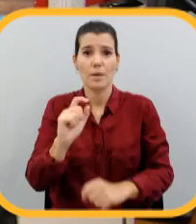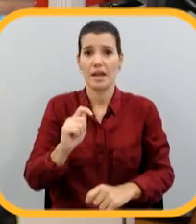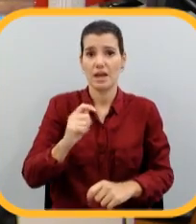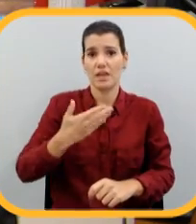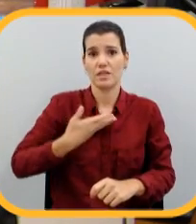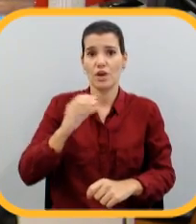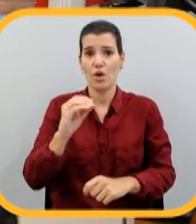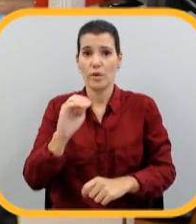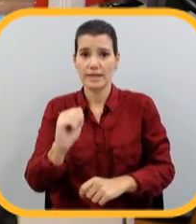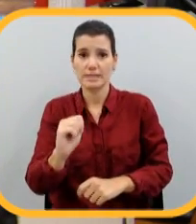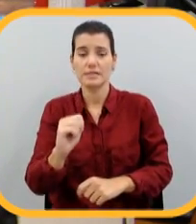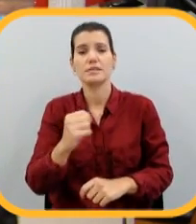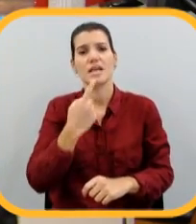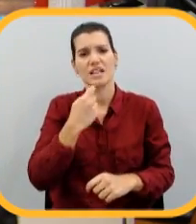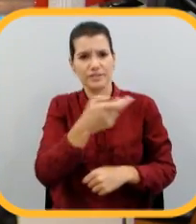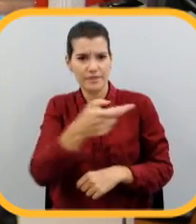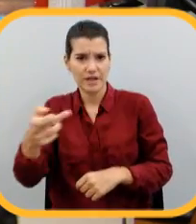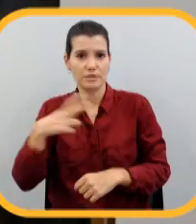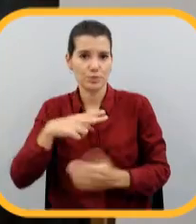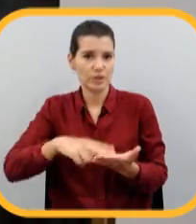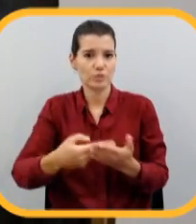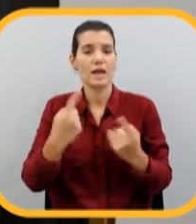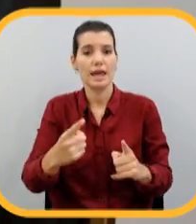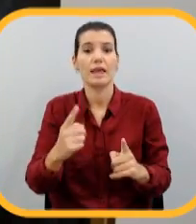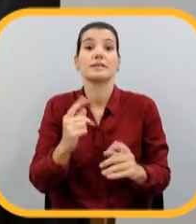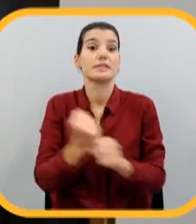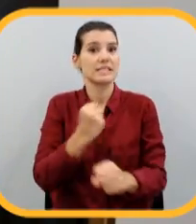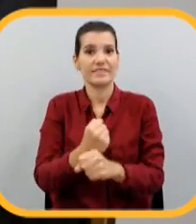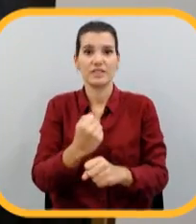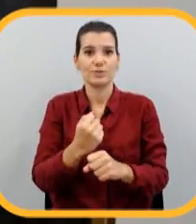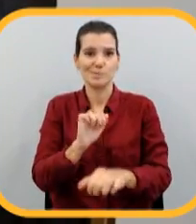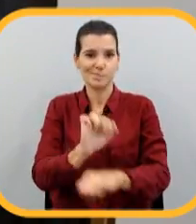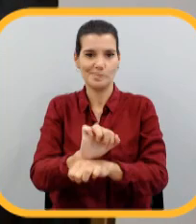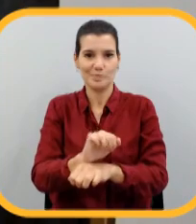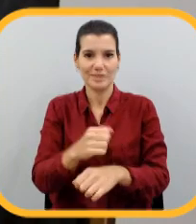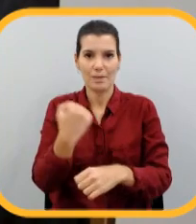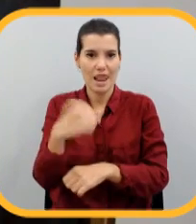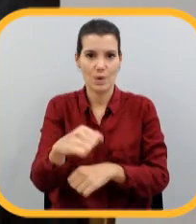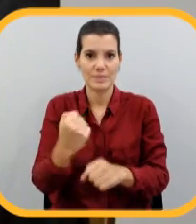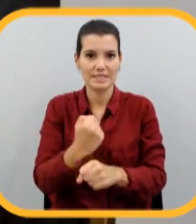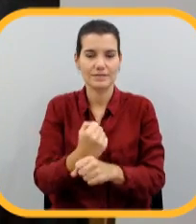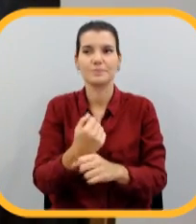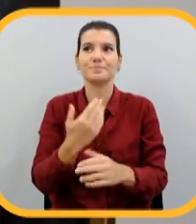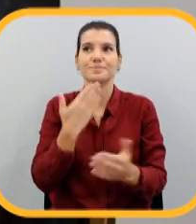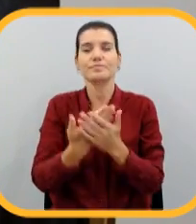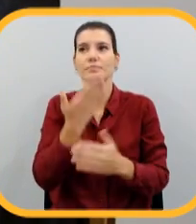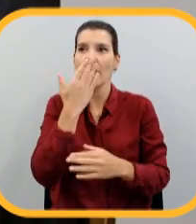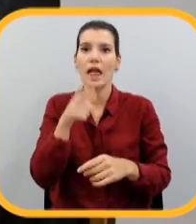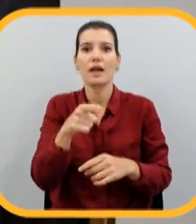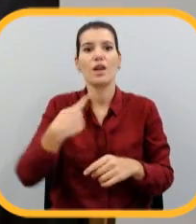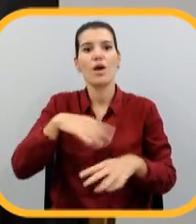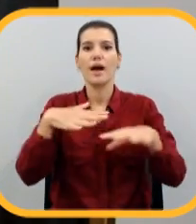DDoS, que é um Distributed Denial of Service, em português, negação de serviço, e o que faz, essencialmente,